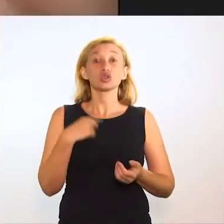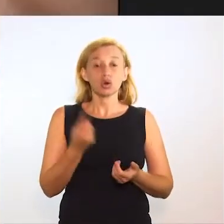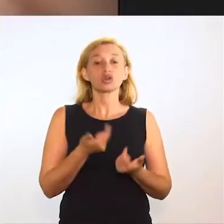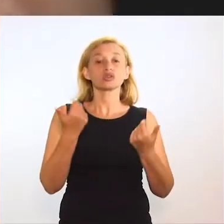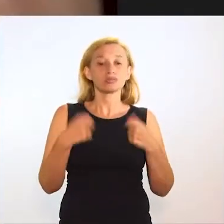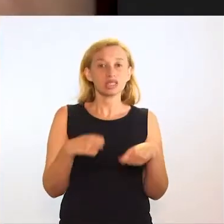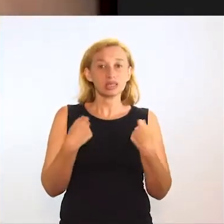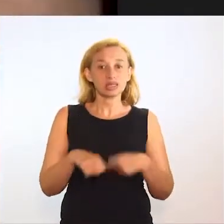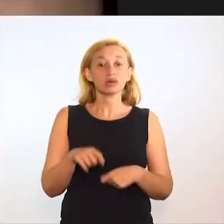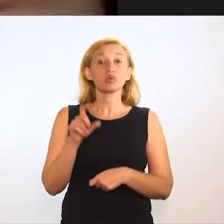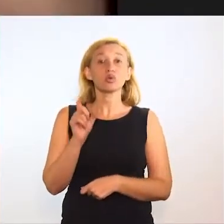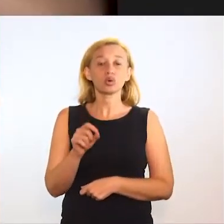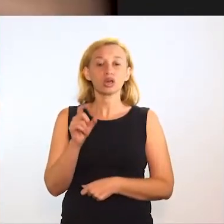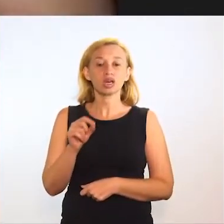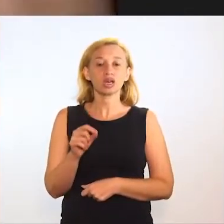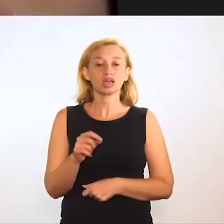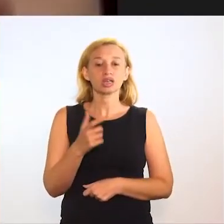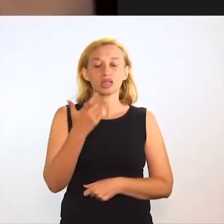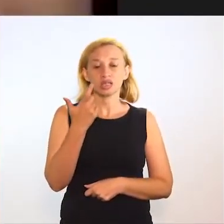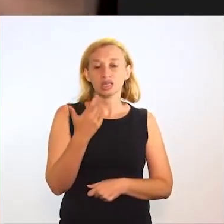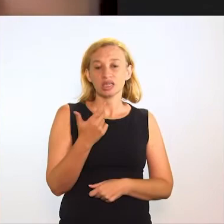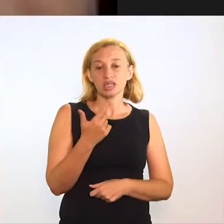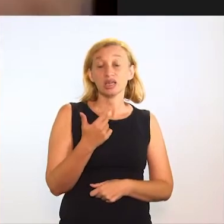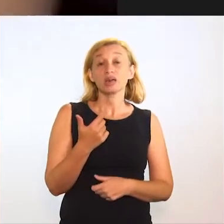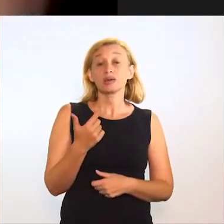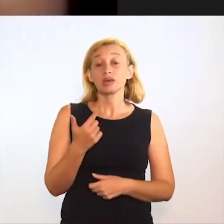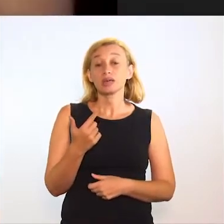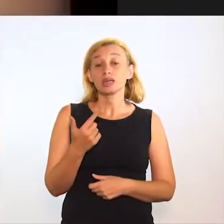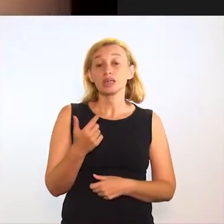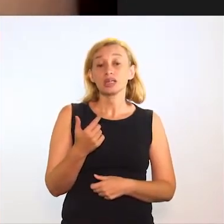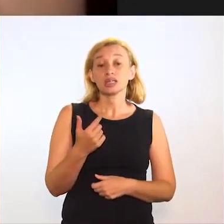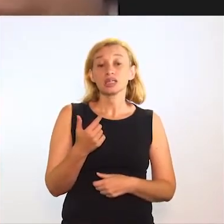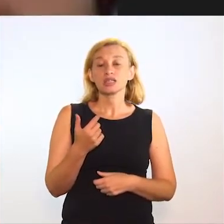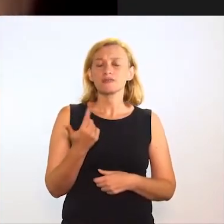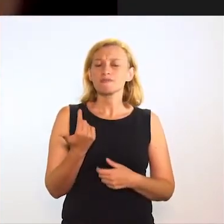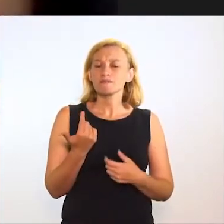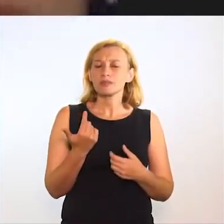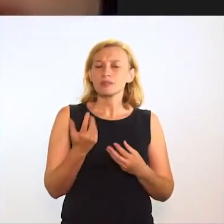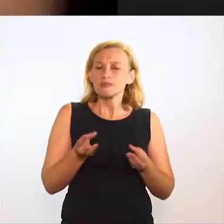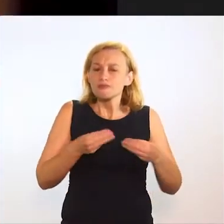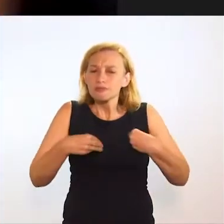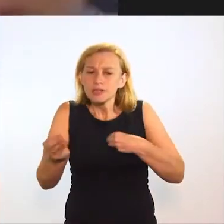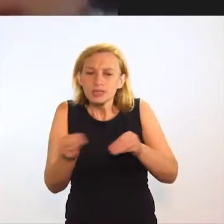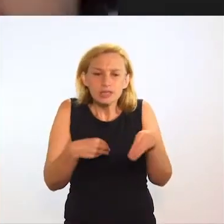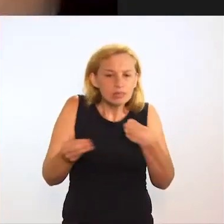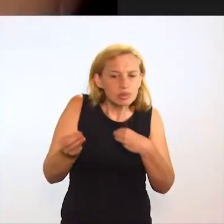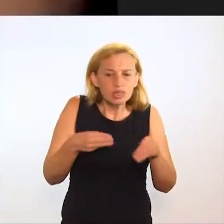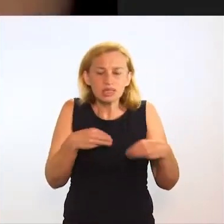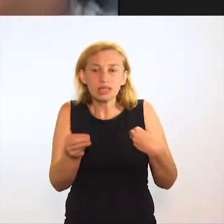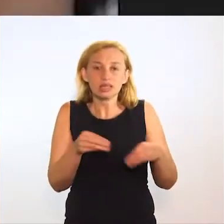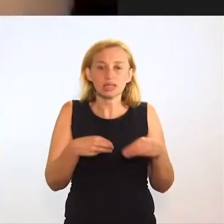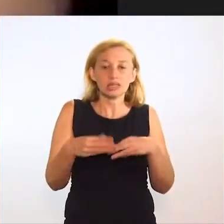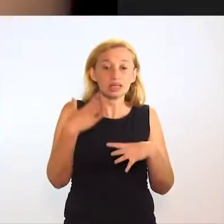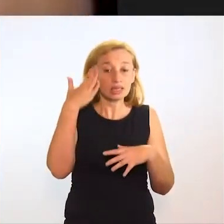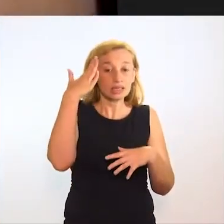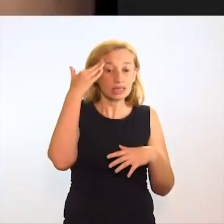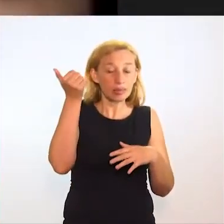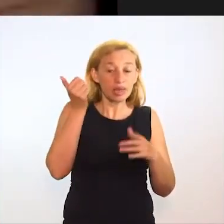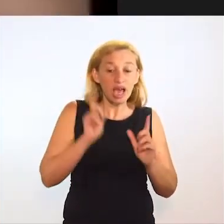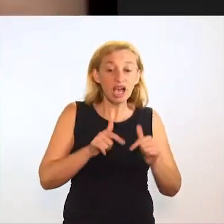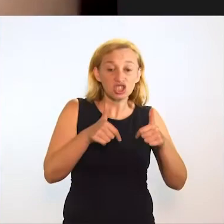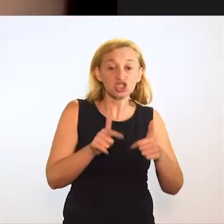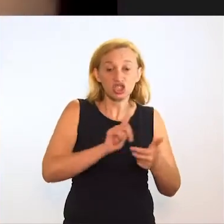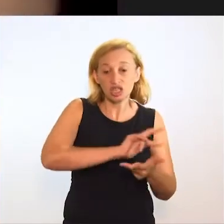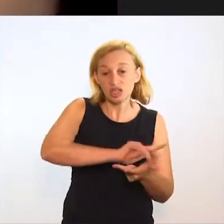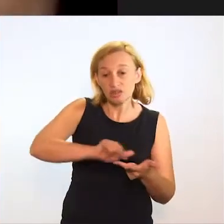mote, né? Então, a gente precisa ser versátil, a gente precisa ter flexibilidade, jogo